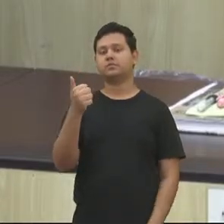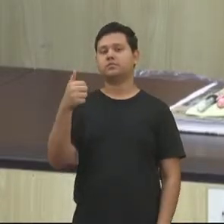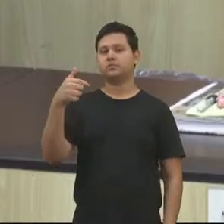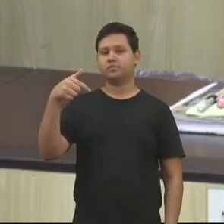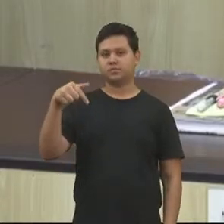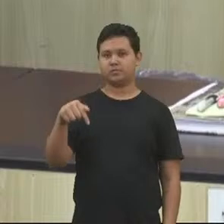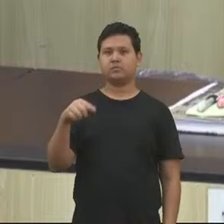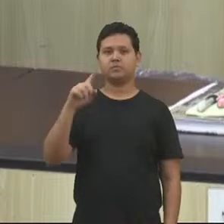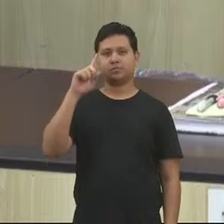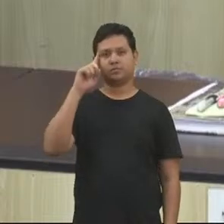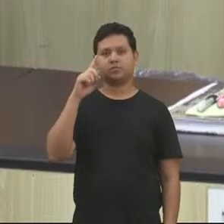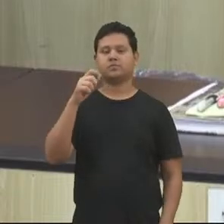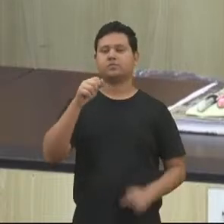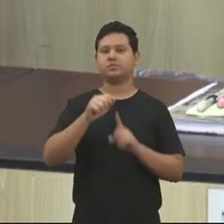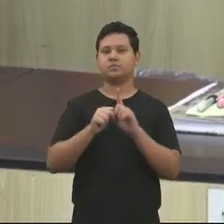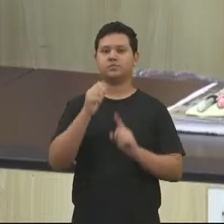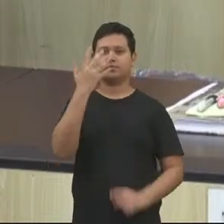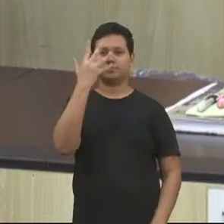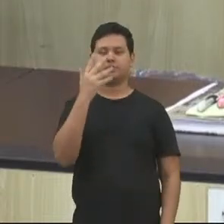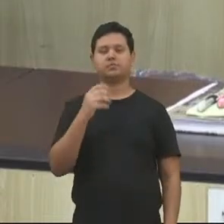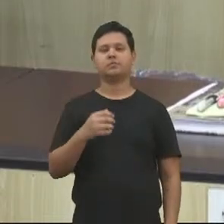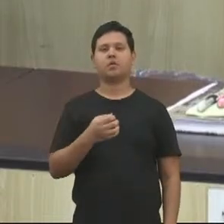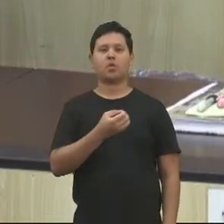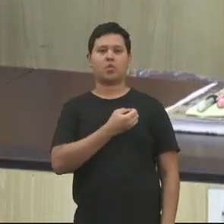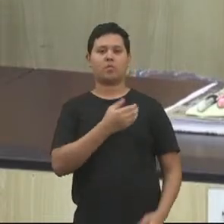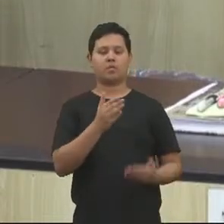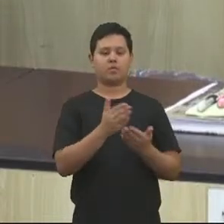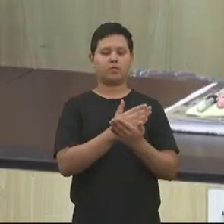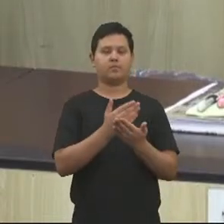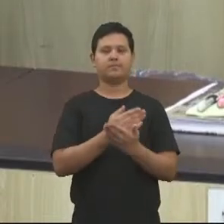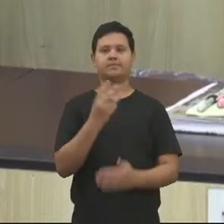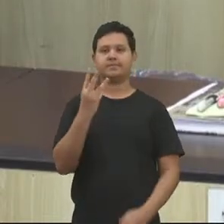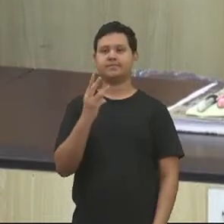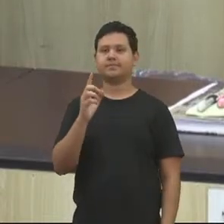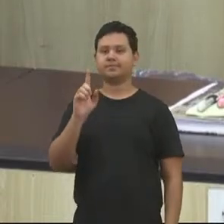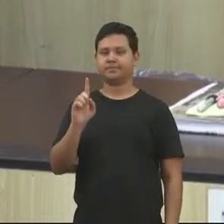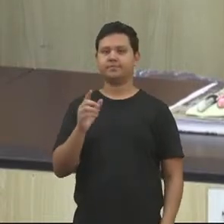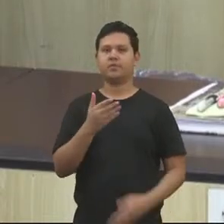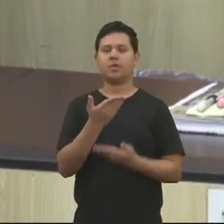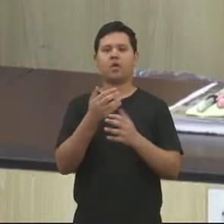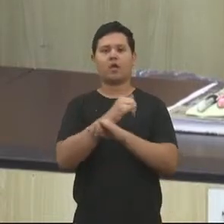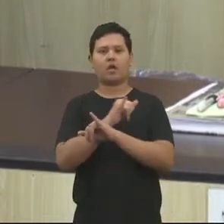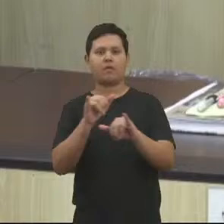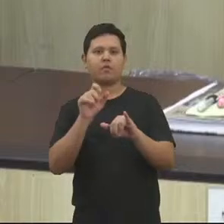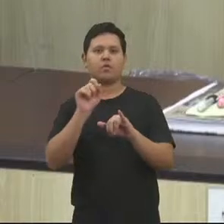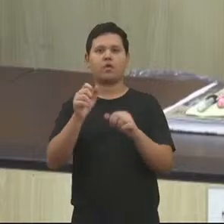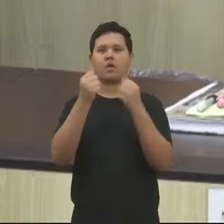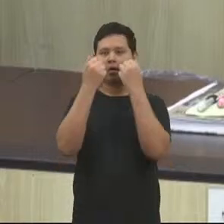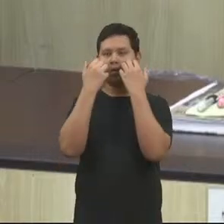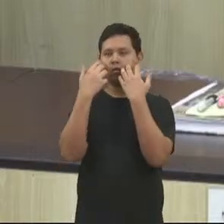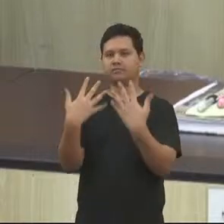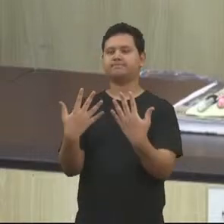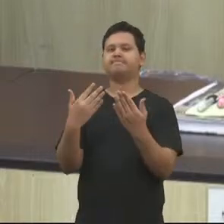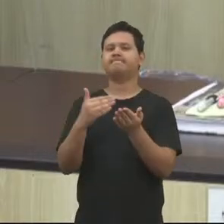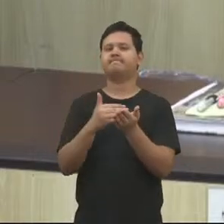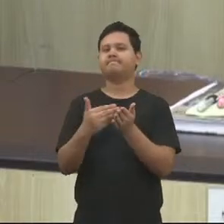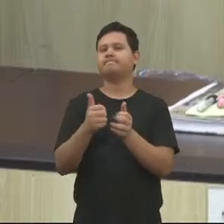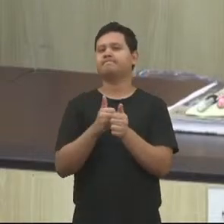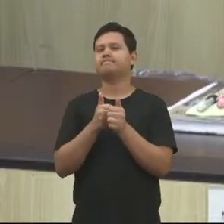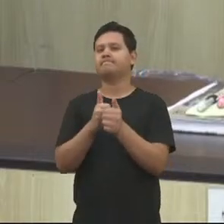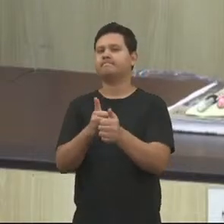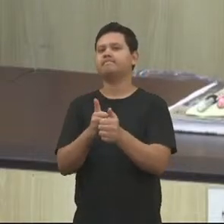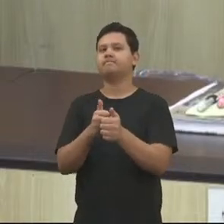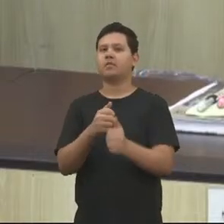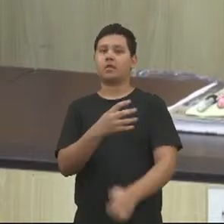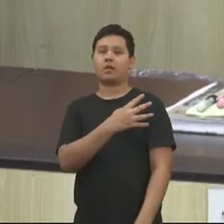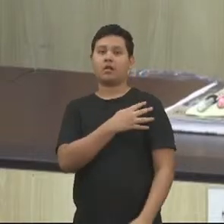2025, página 31. Registro que a audiência pública é conduzida pela